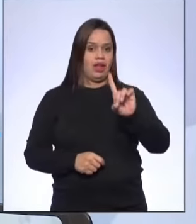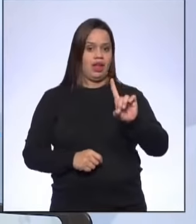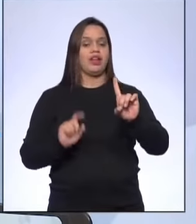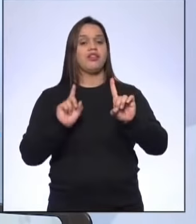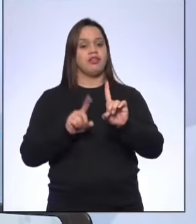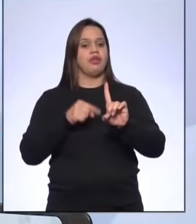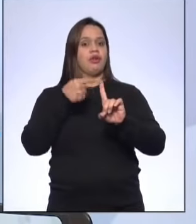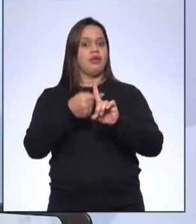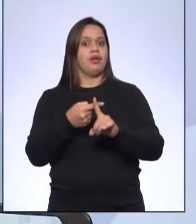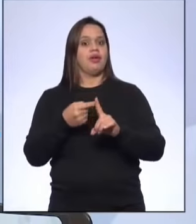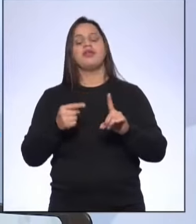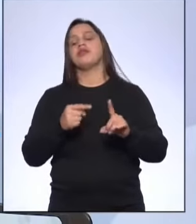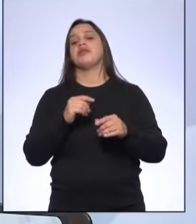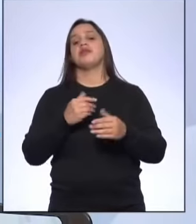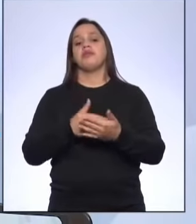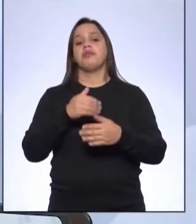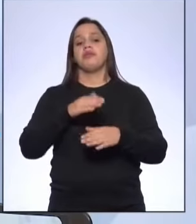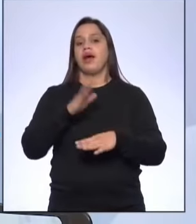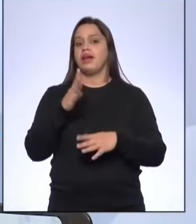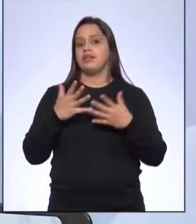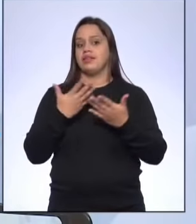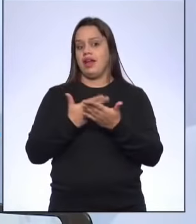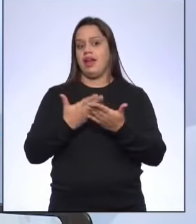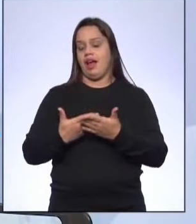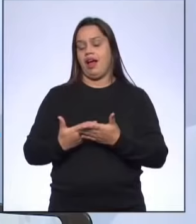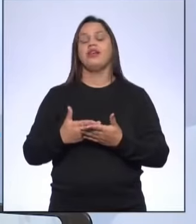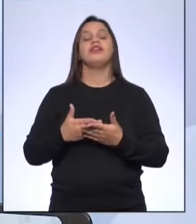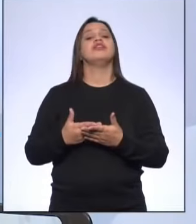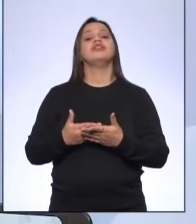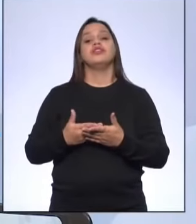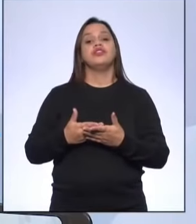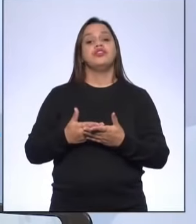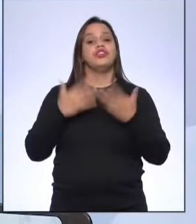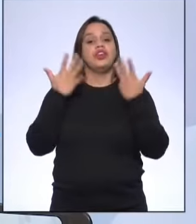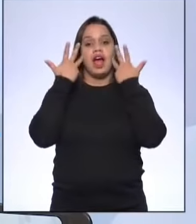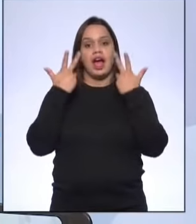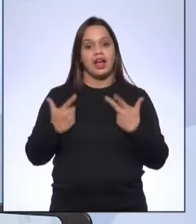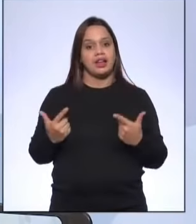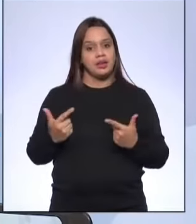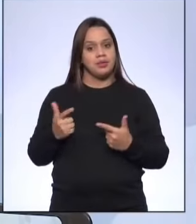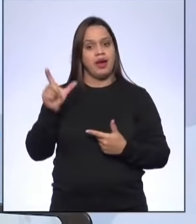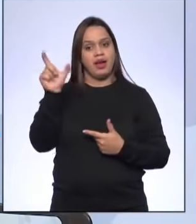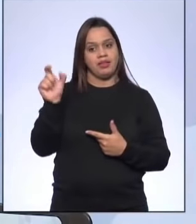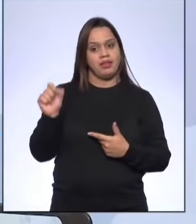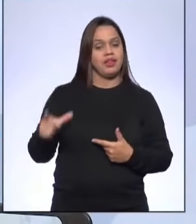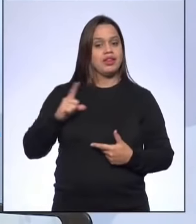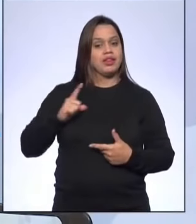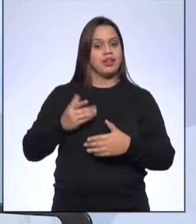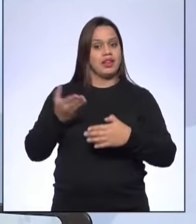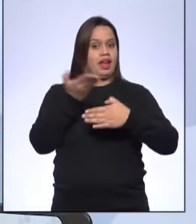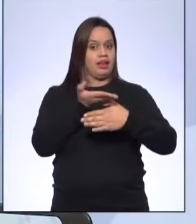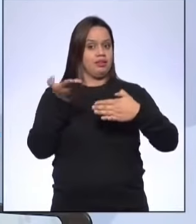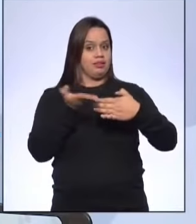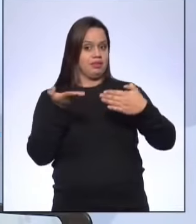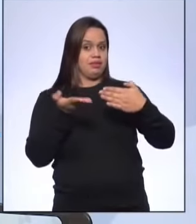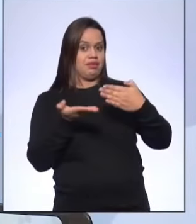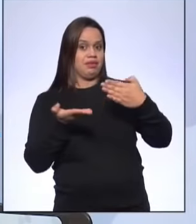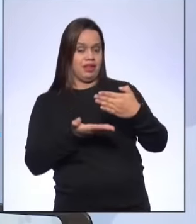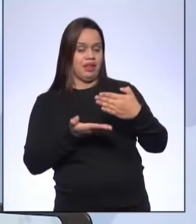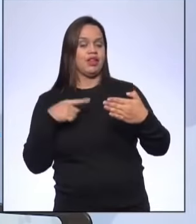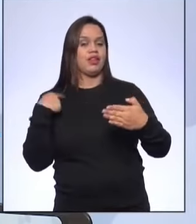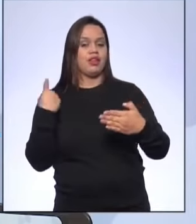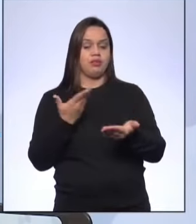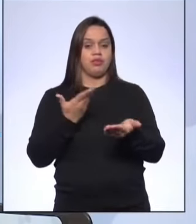incrementada aí na aula falando um pouco de animais invertebrados que também tem as suas classes né conforme a gente foi